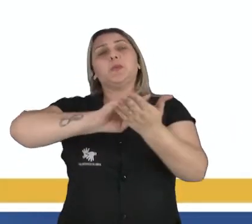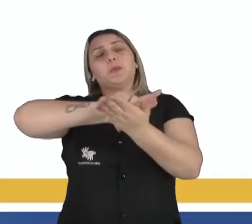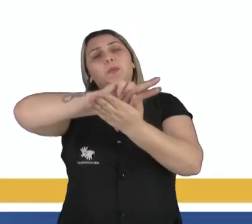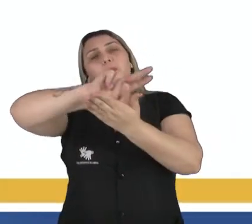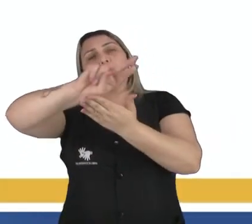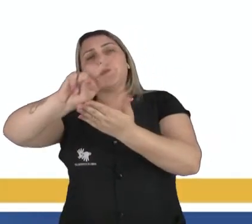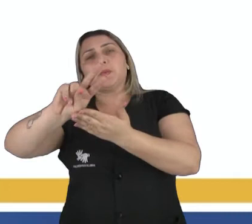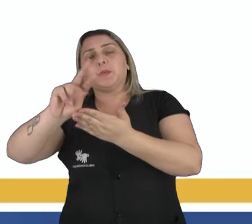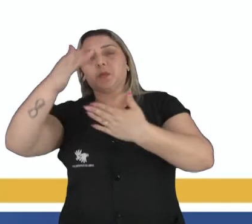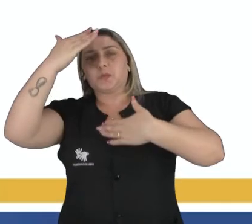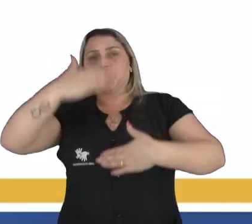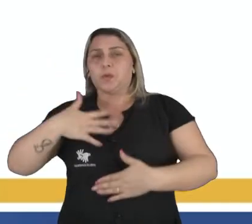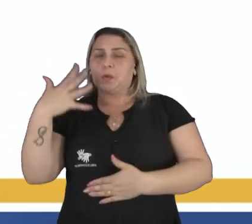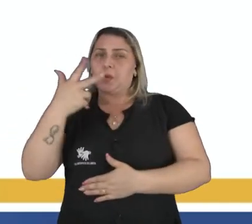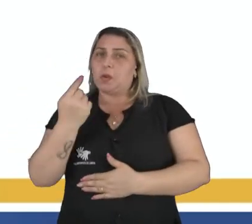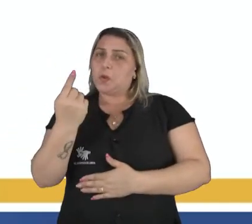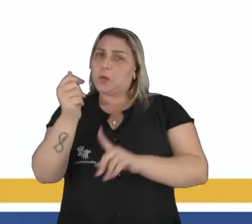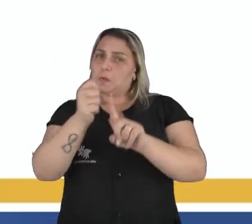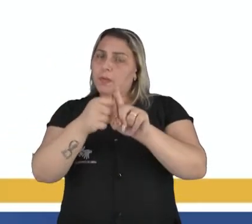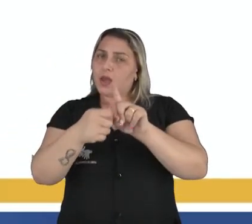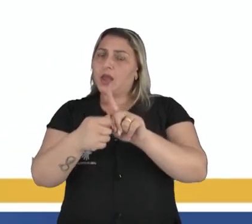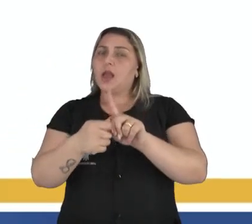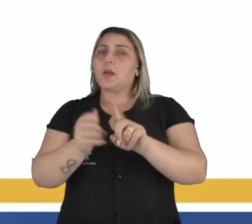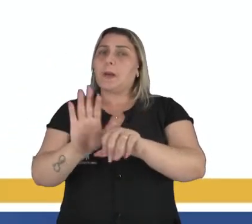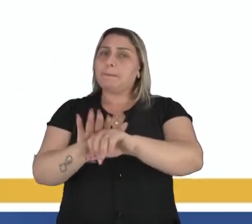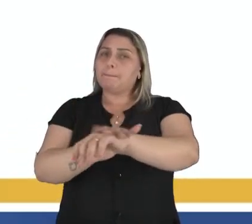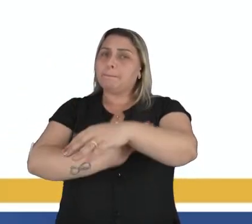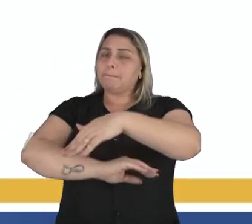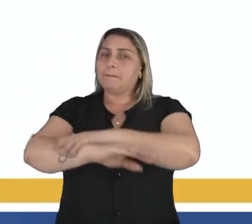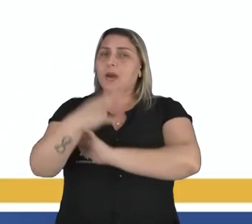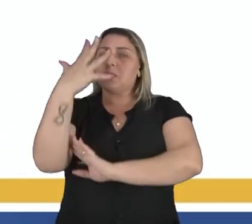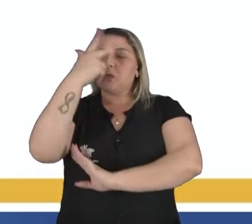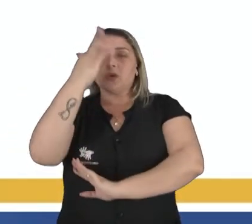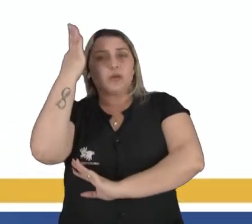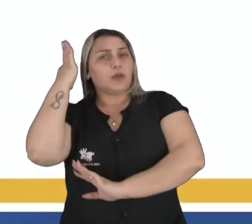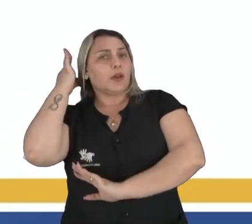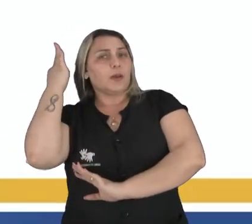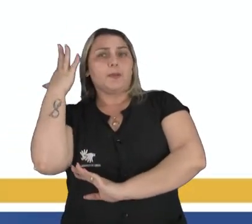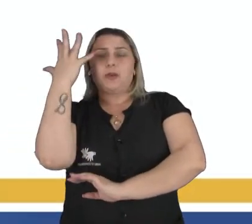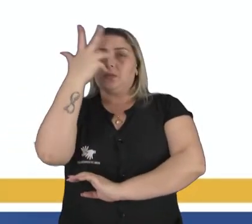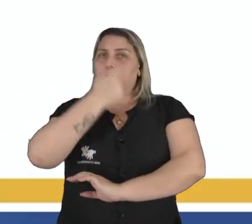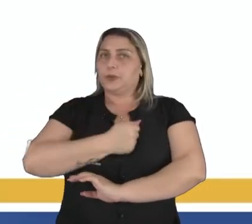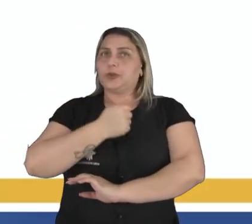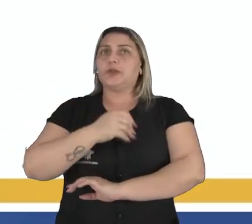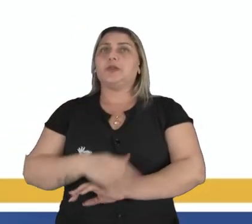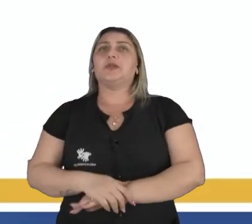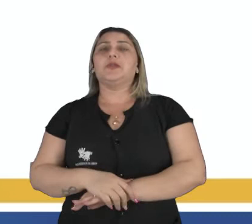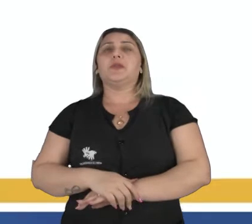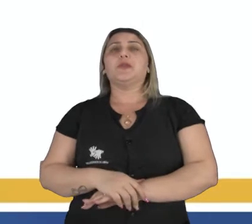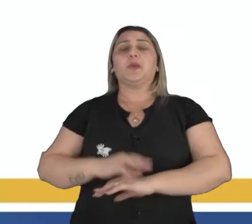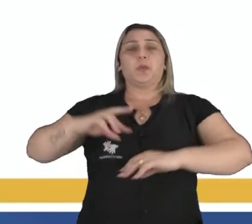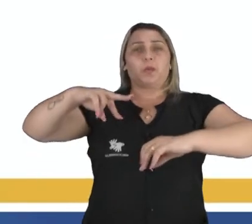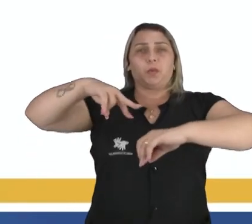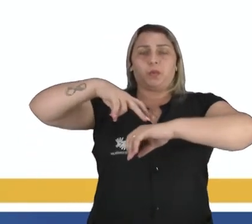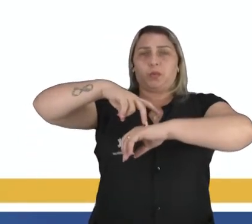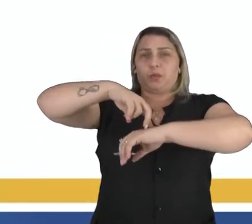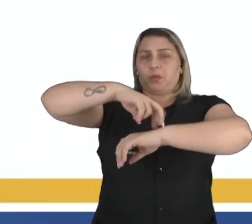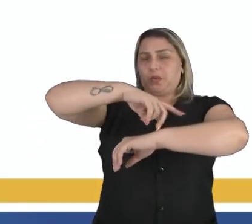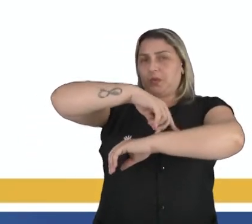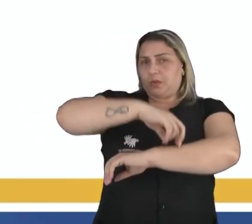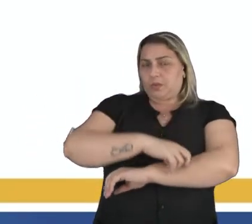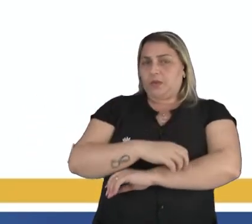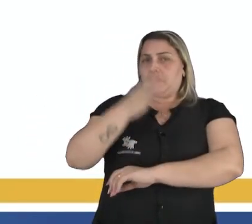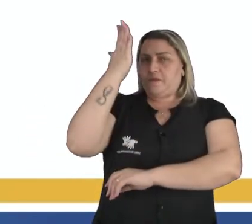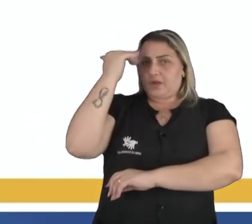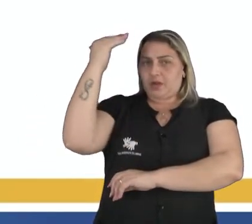oferece é um corpo bonito e um mês ela oferece uma Pele Saudável um cabelo hidratado né coloca o modelo do seu tipos